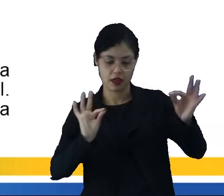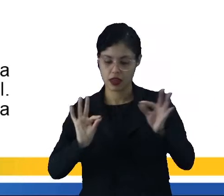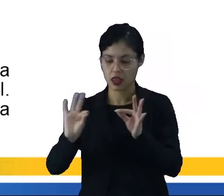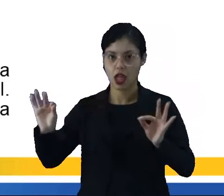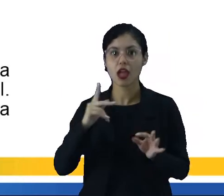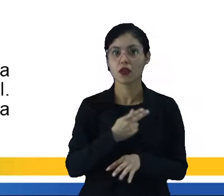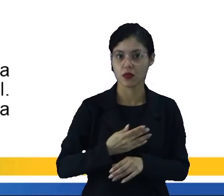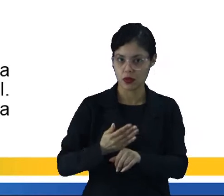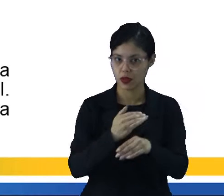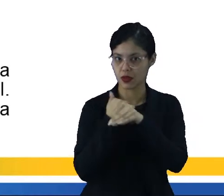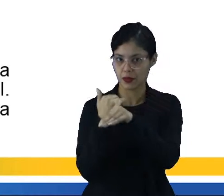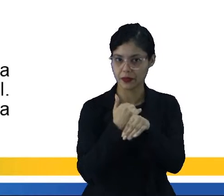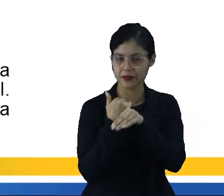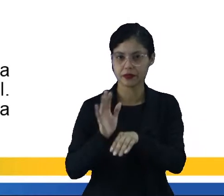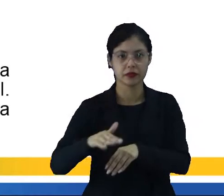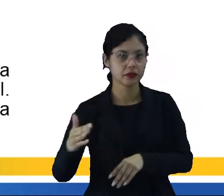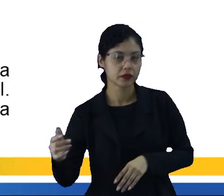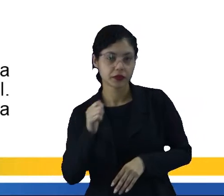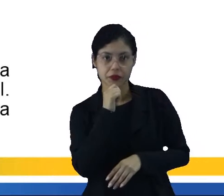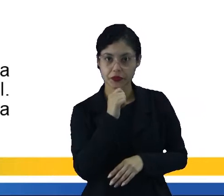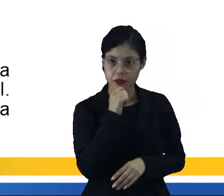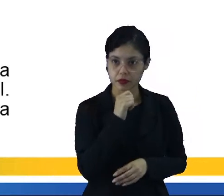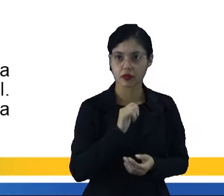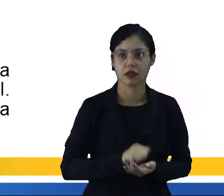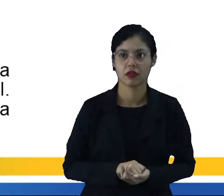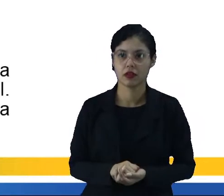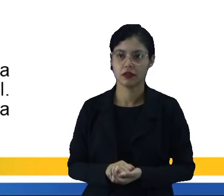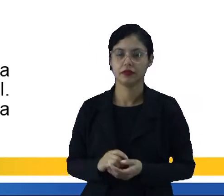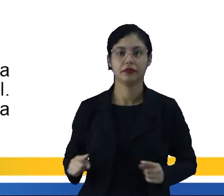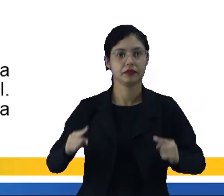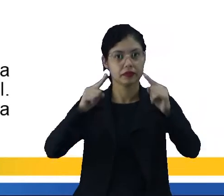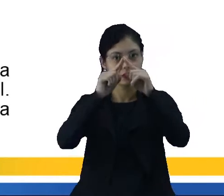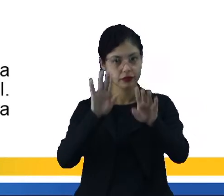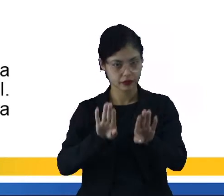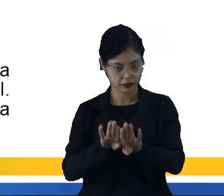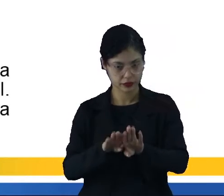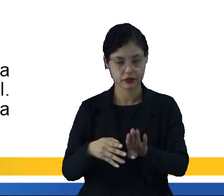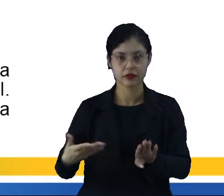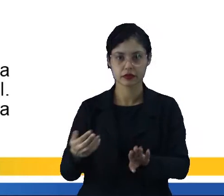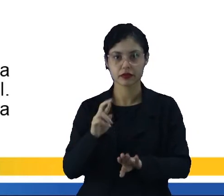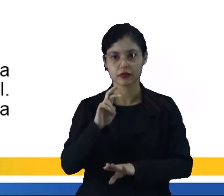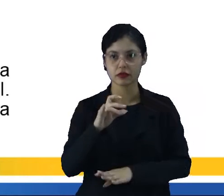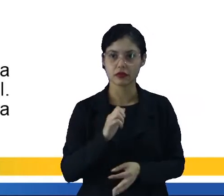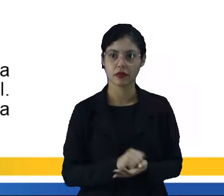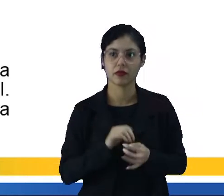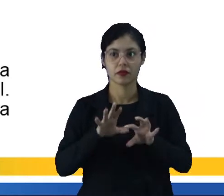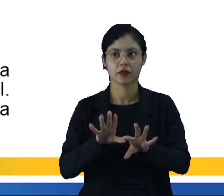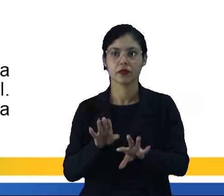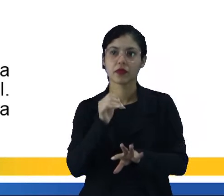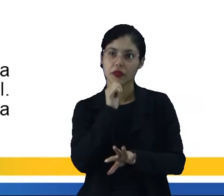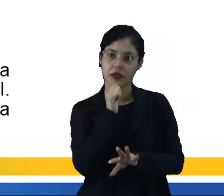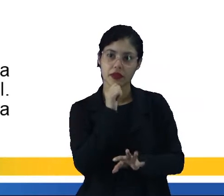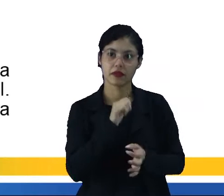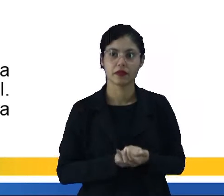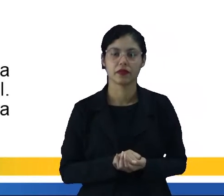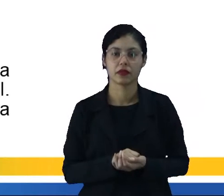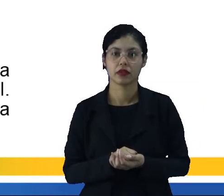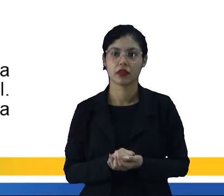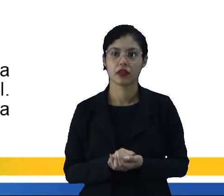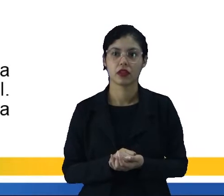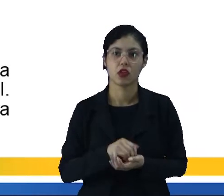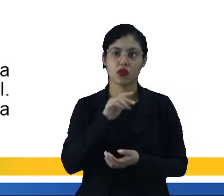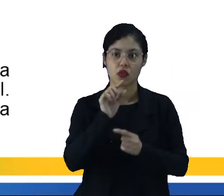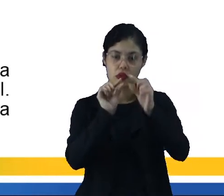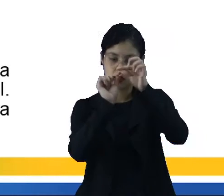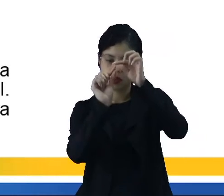iguais quando a base é um polígono regular a pirâmide regular tá então do vértice